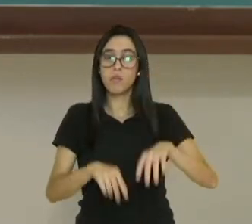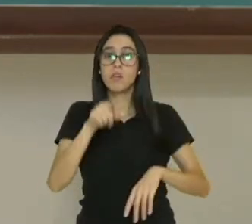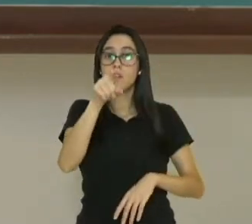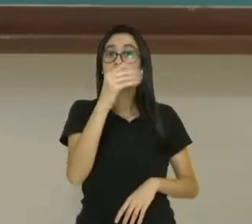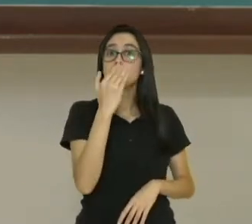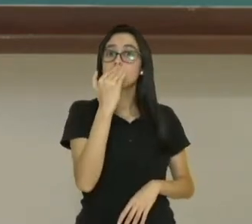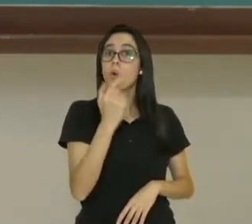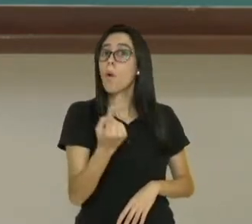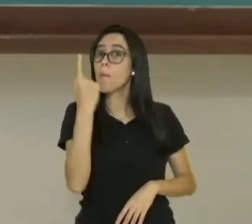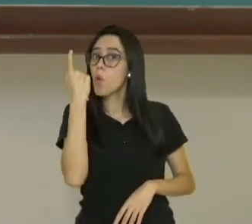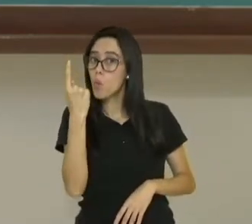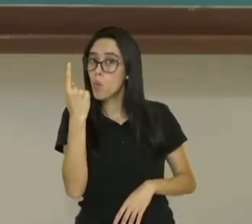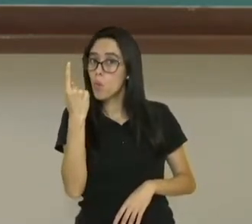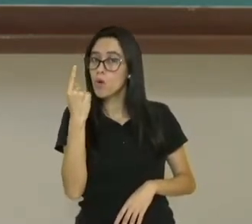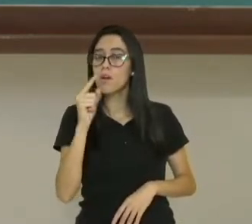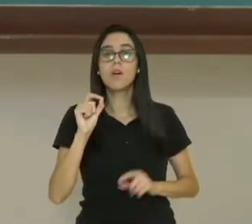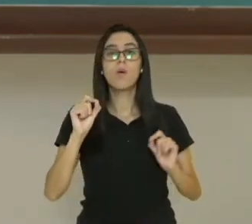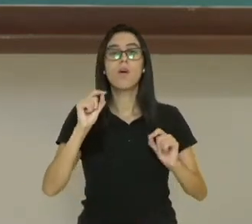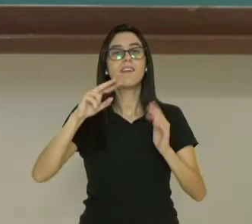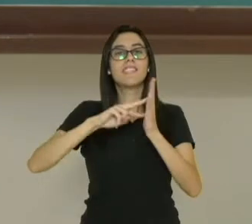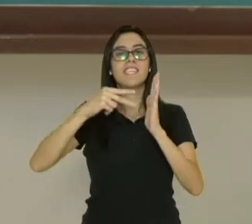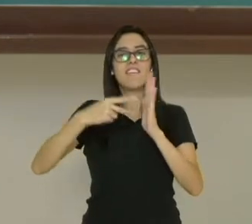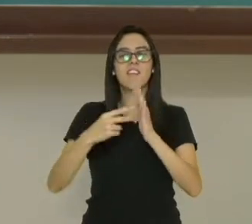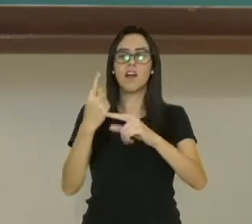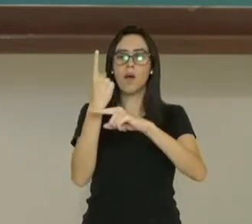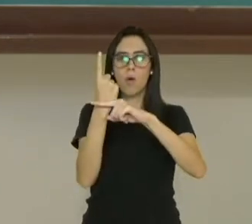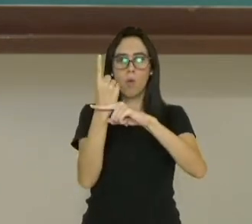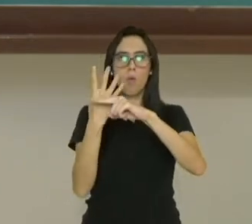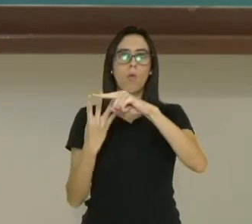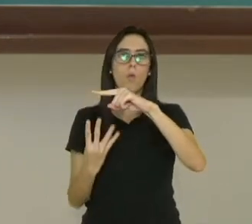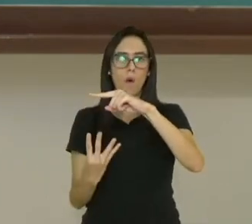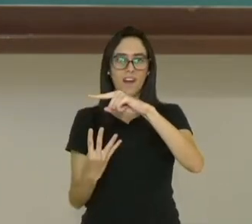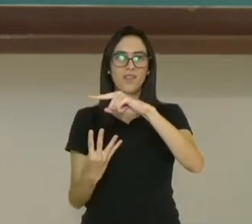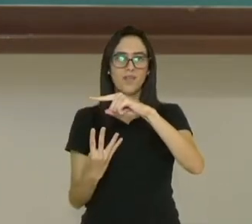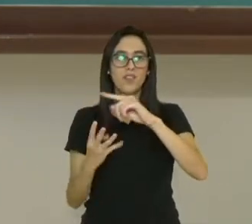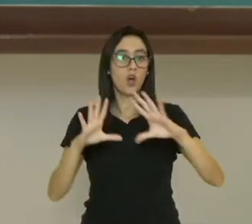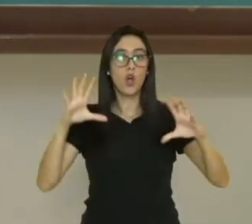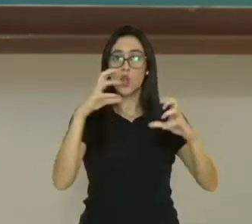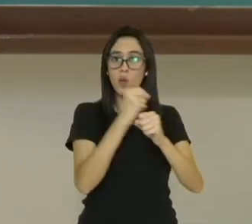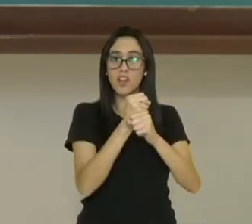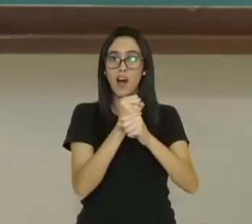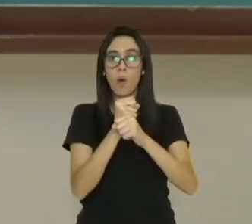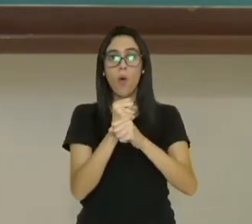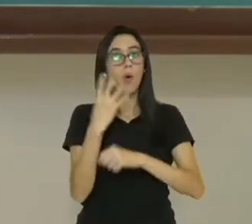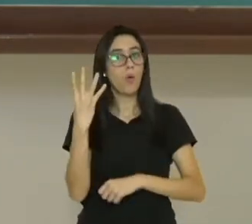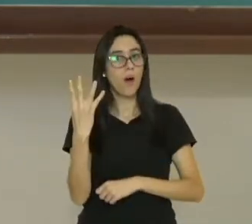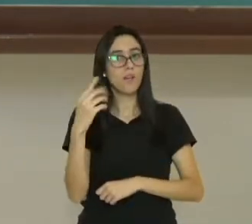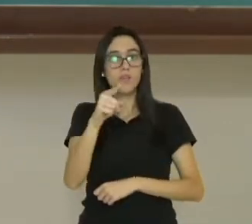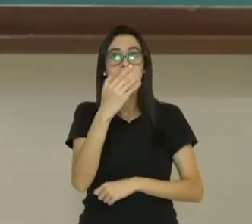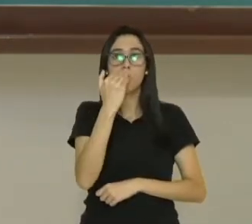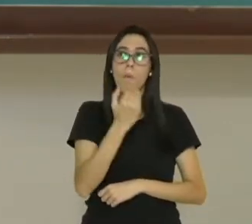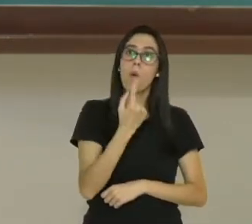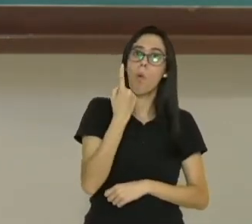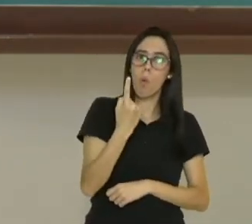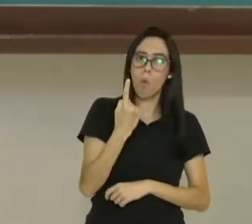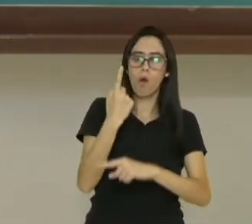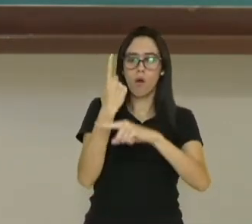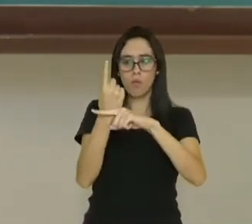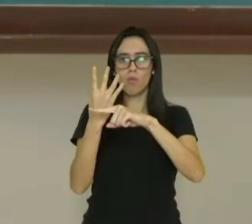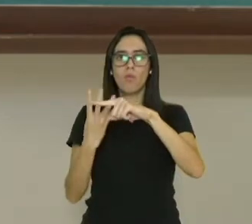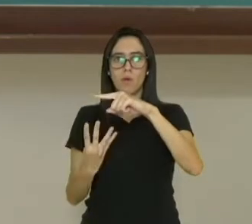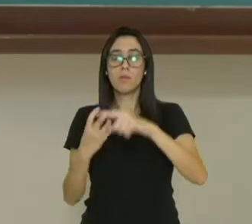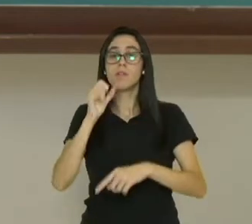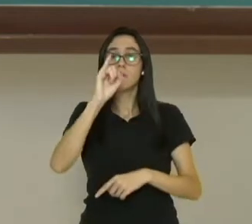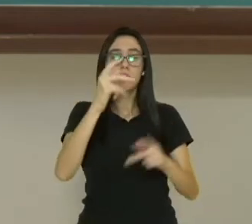comendo 1/4 dessa pizza, né? Um pedaço de 4 pedaços que eu dividi. Se eu pegar a mesma pizza, de